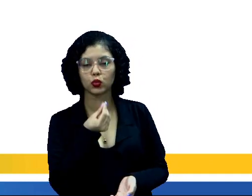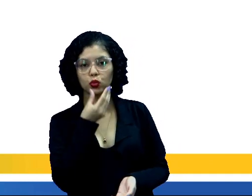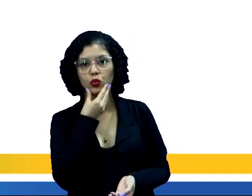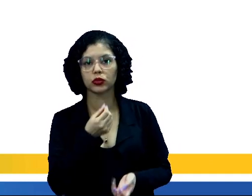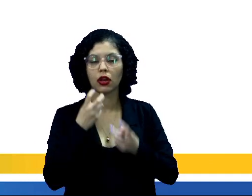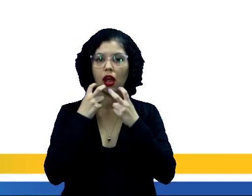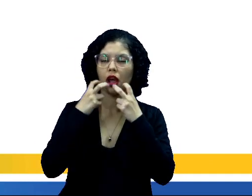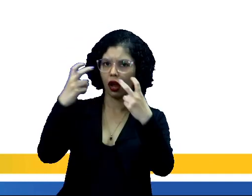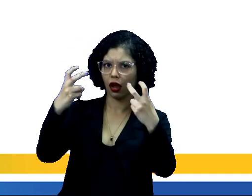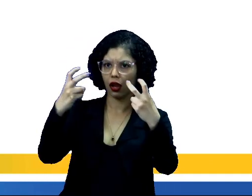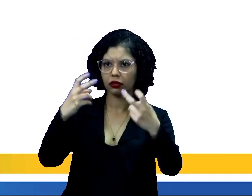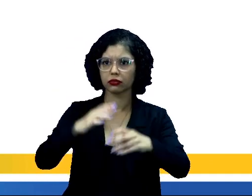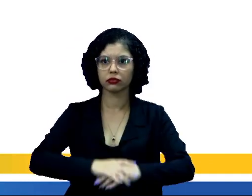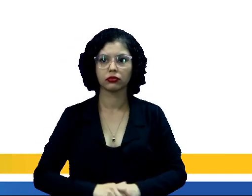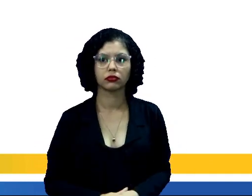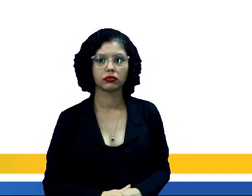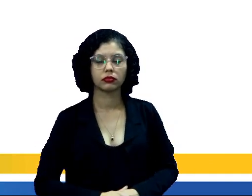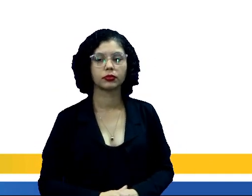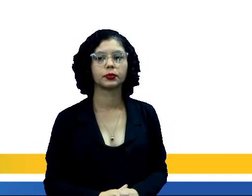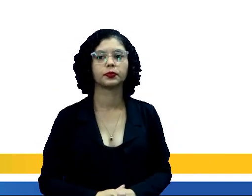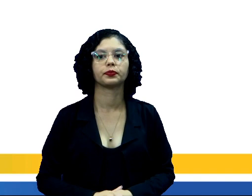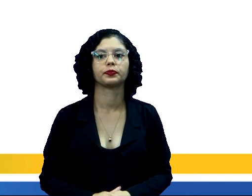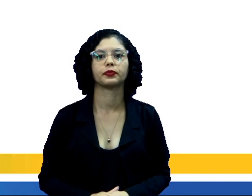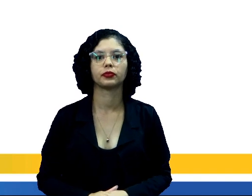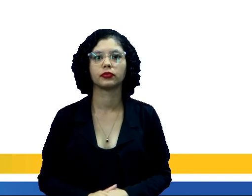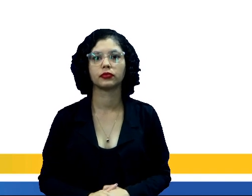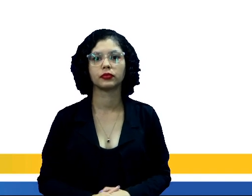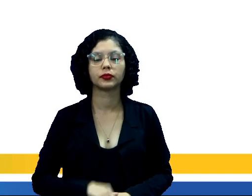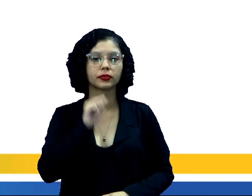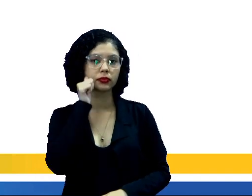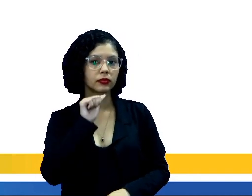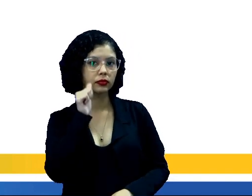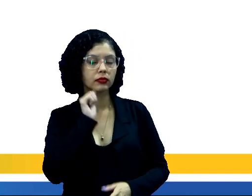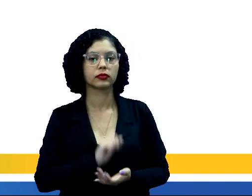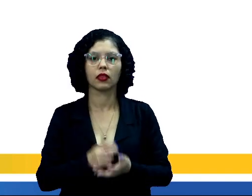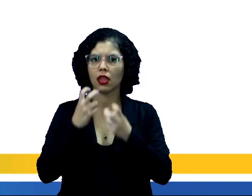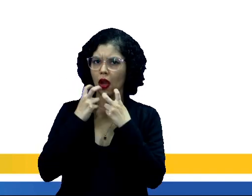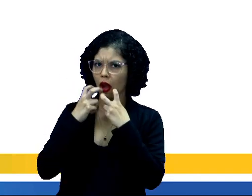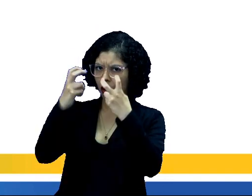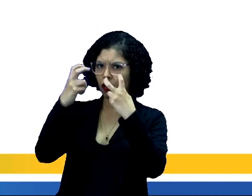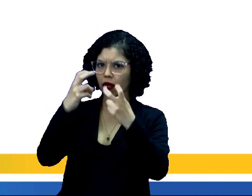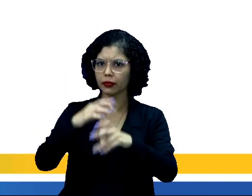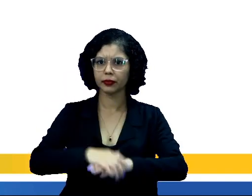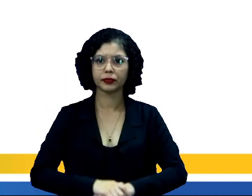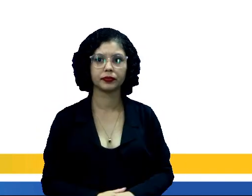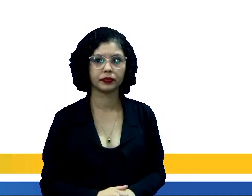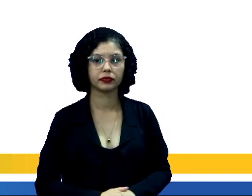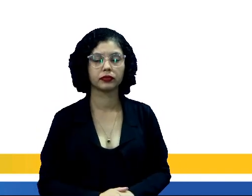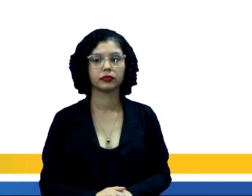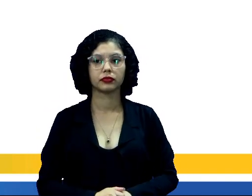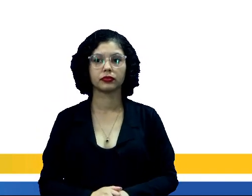estavam gritando. Women were screaming, mulheres estavam gritando.